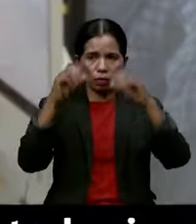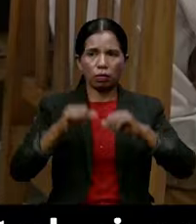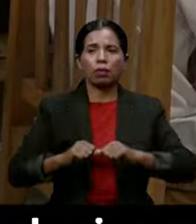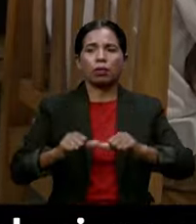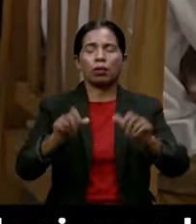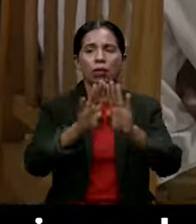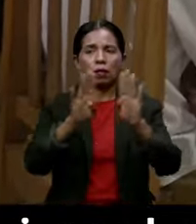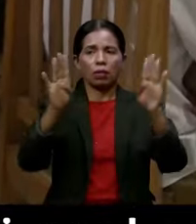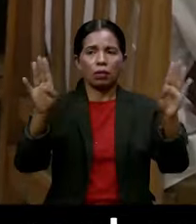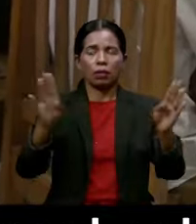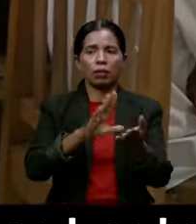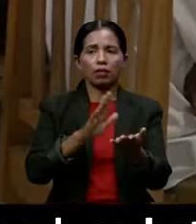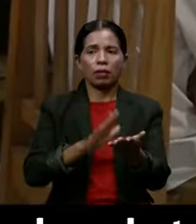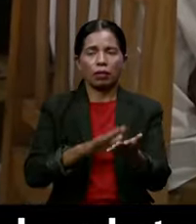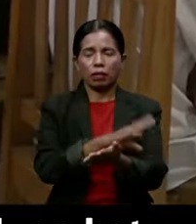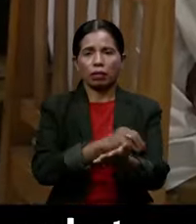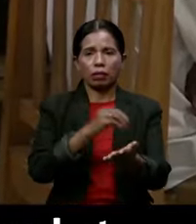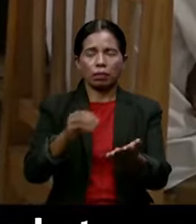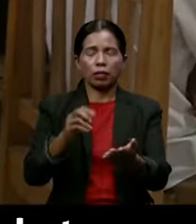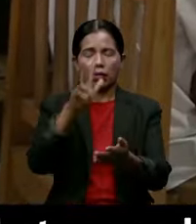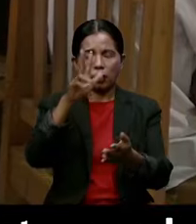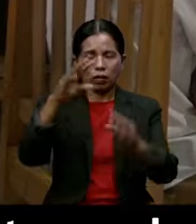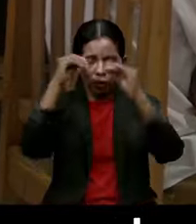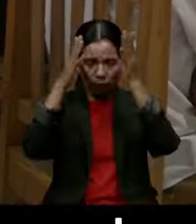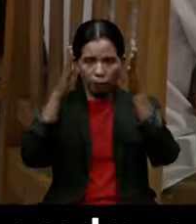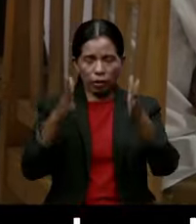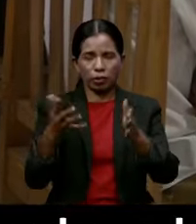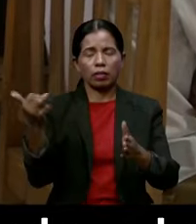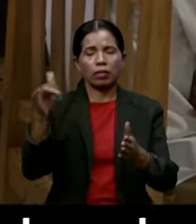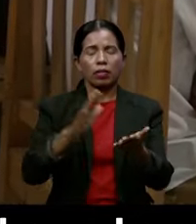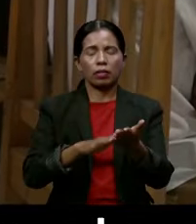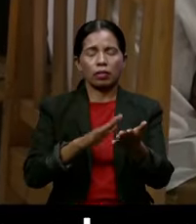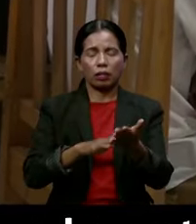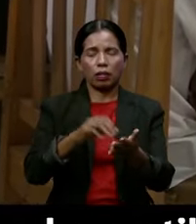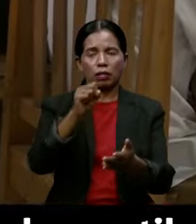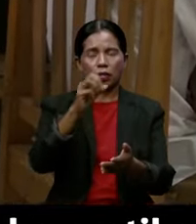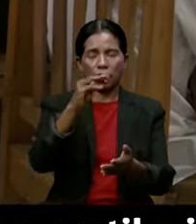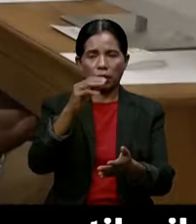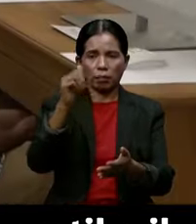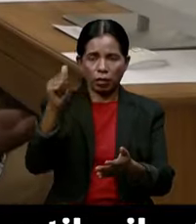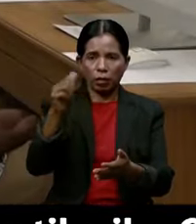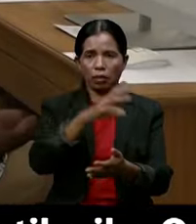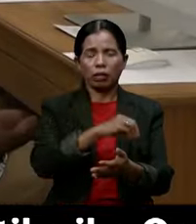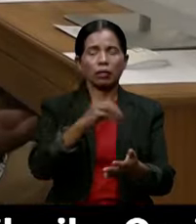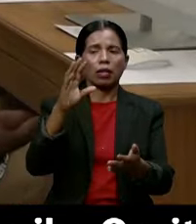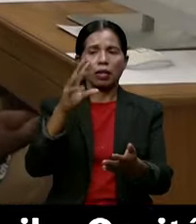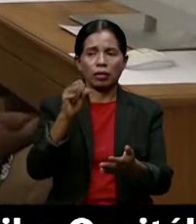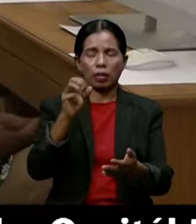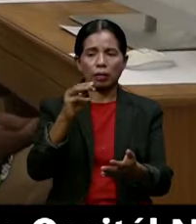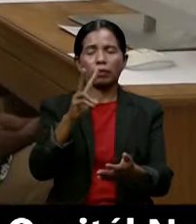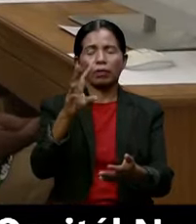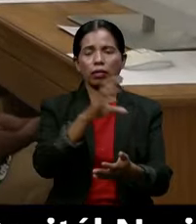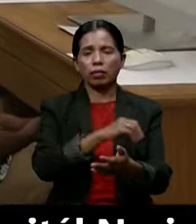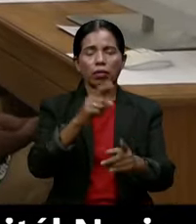lo que bolsa candidatura fase da Toluc para professor Cira e ensino secundário geral no ensino secundário técnico vocacional em